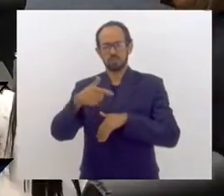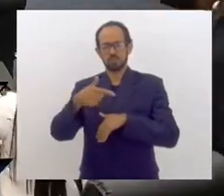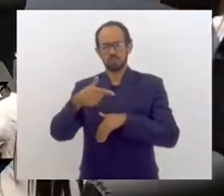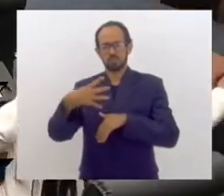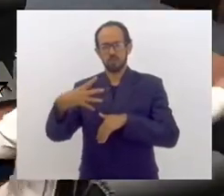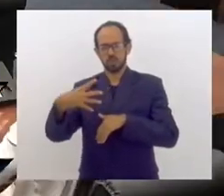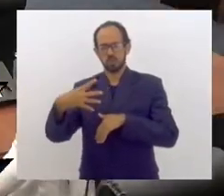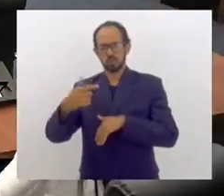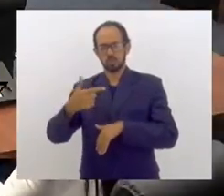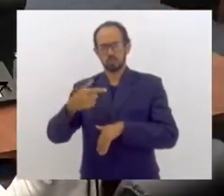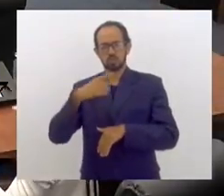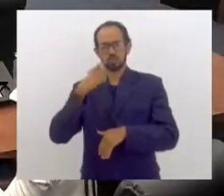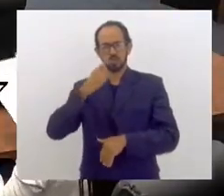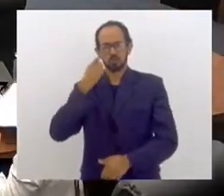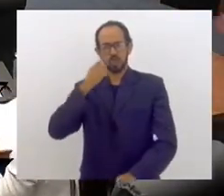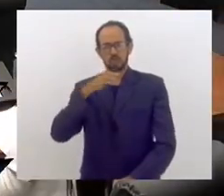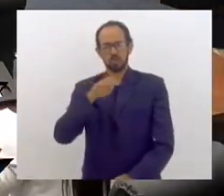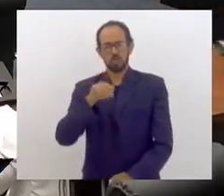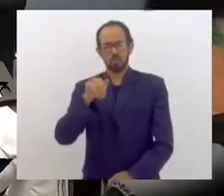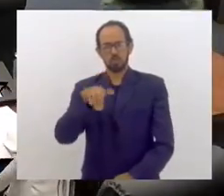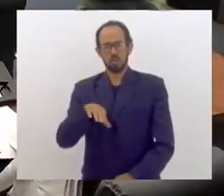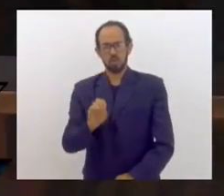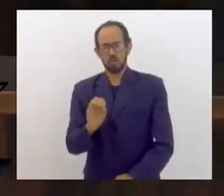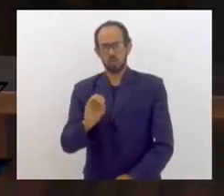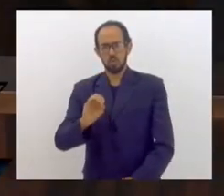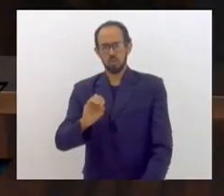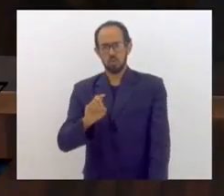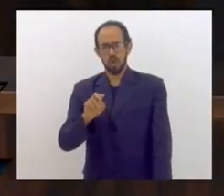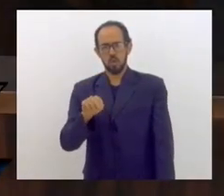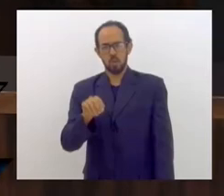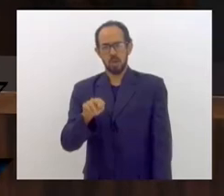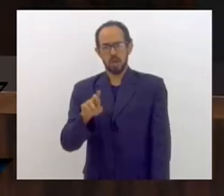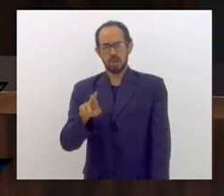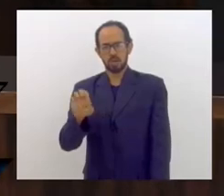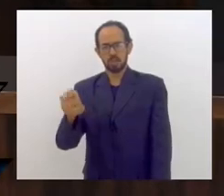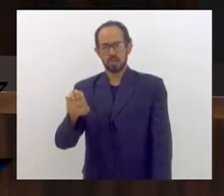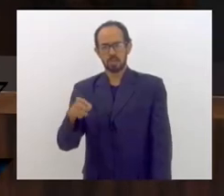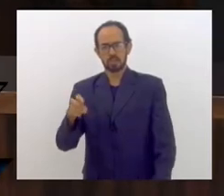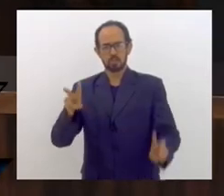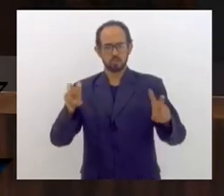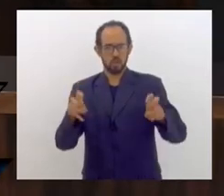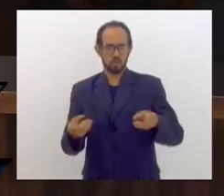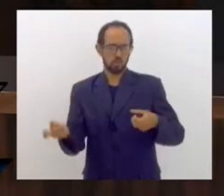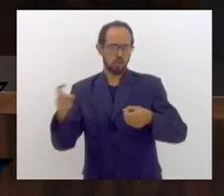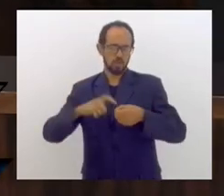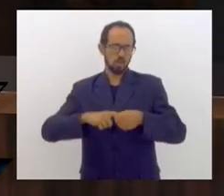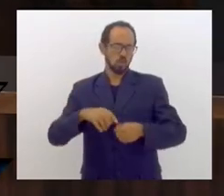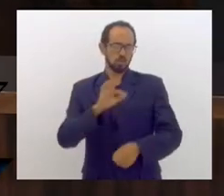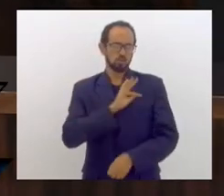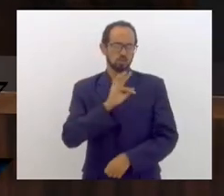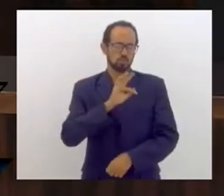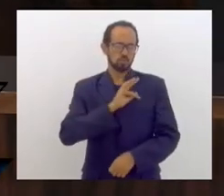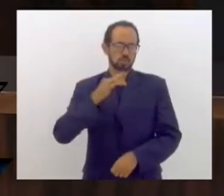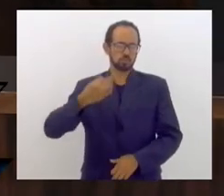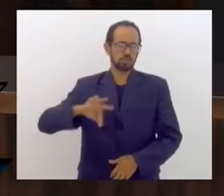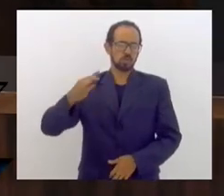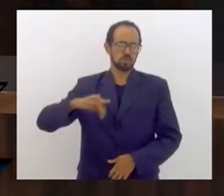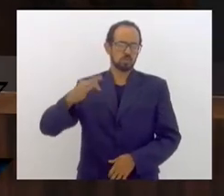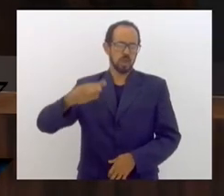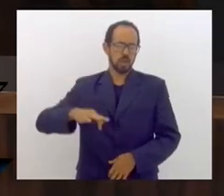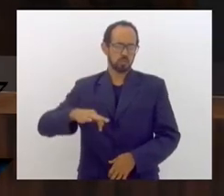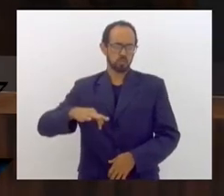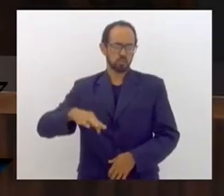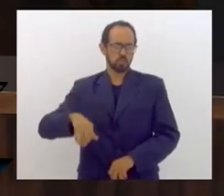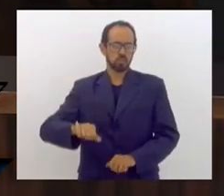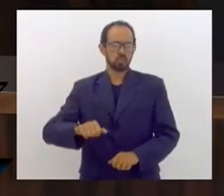2524/2017, de autoria do deputado Bruno Dawali, que dispõe sobre o retorno de polícias feridas com